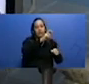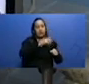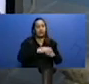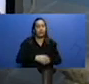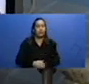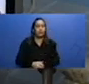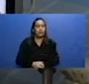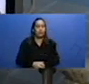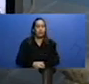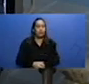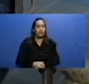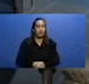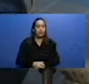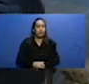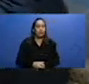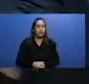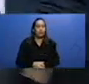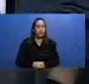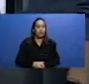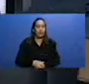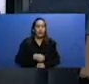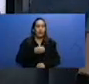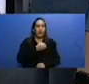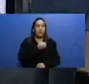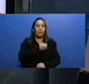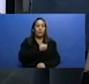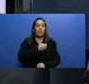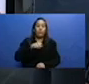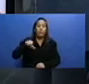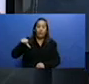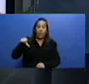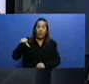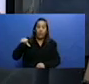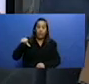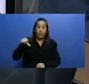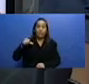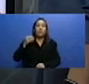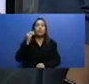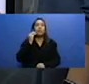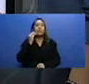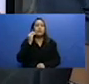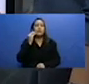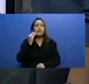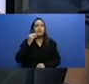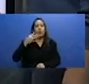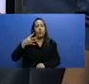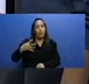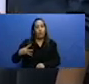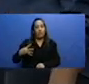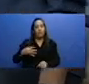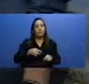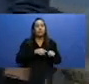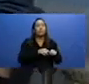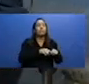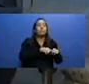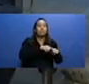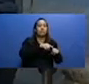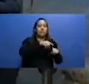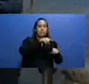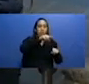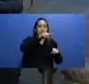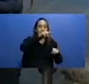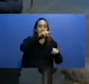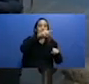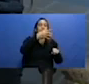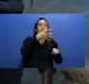número 5. Para dar 9 no dado, 4 possibilidades.